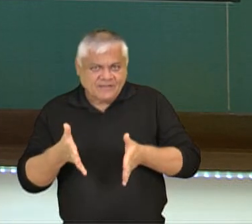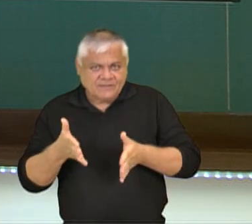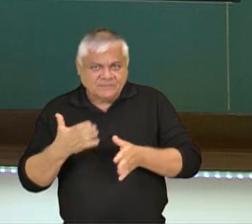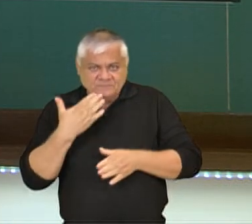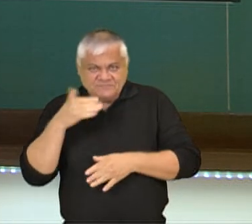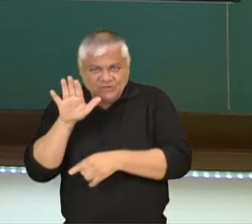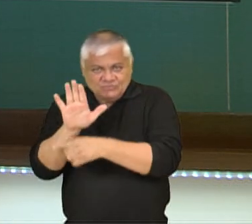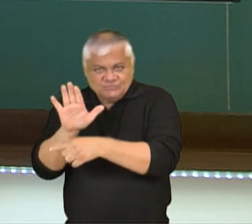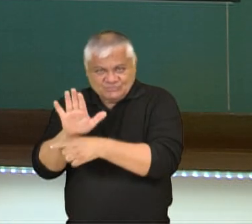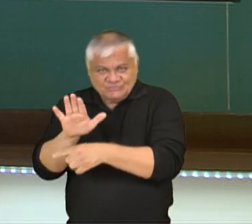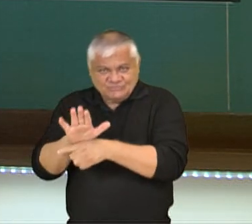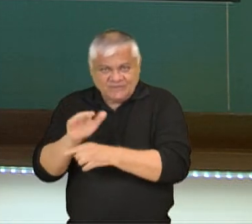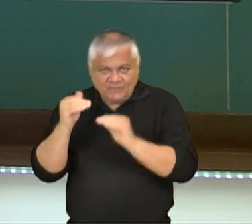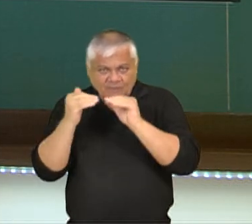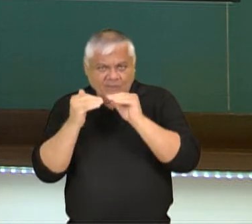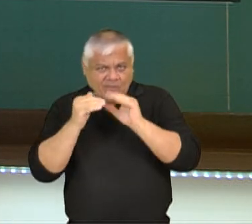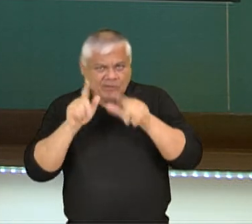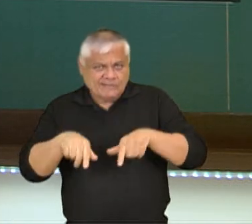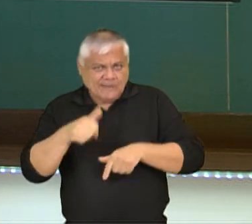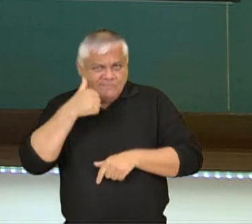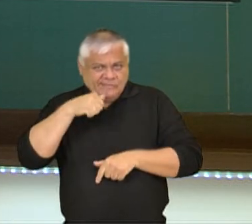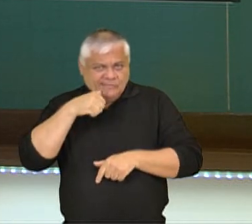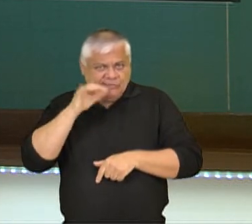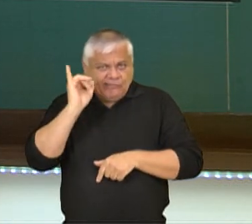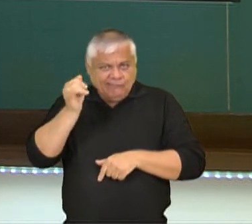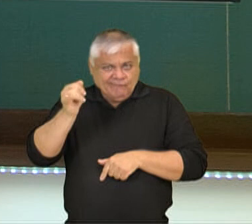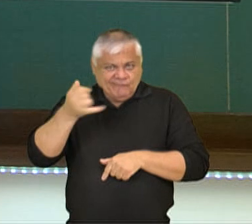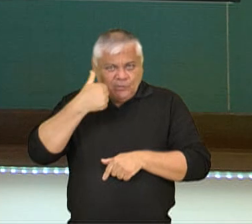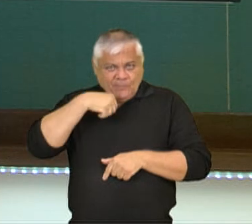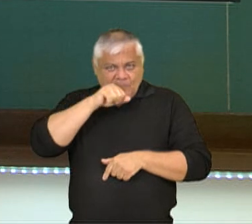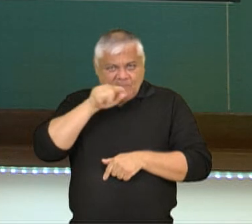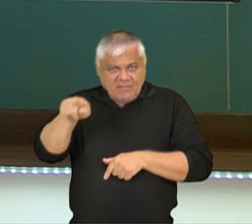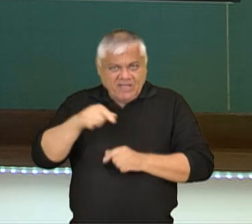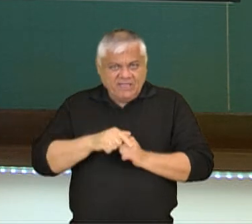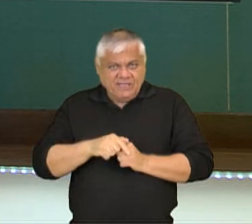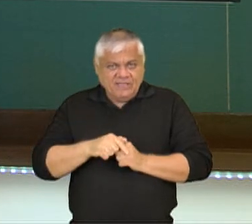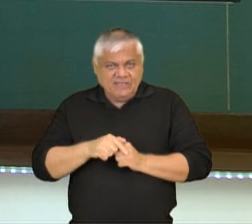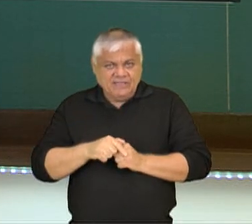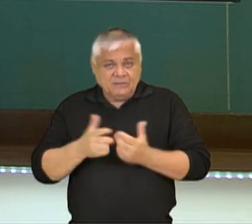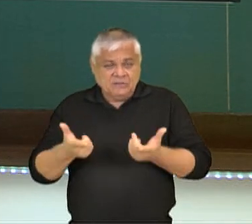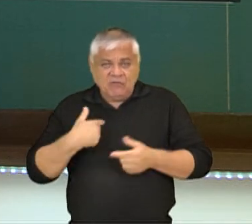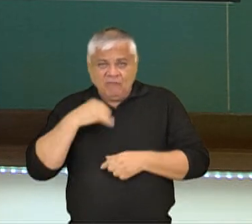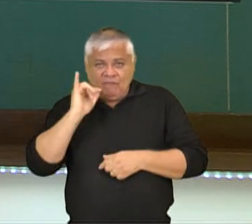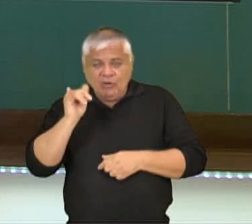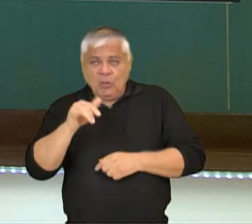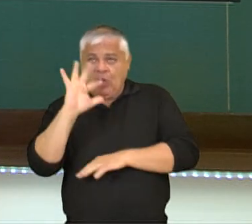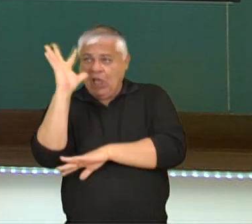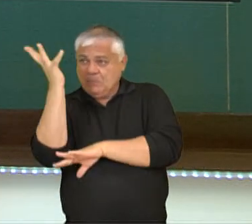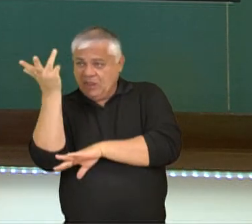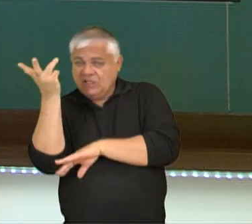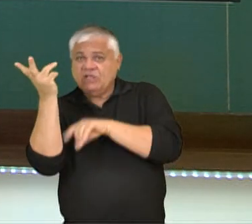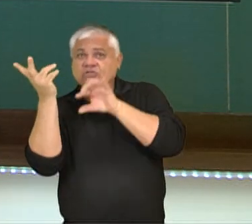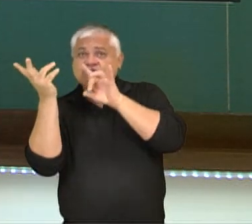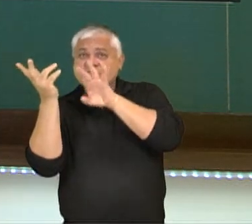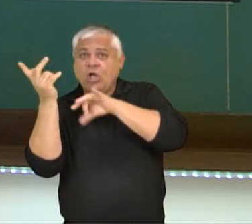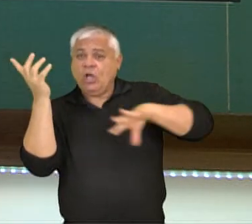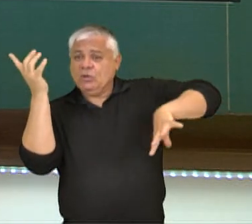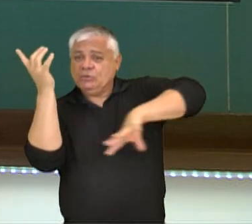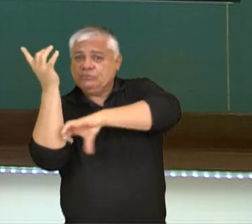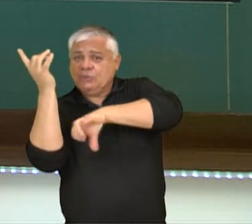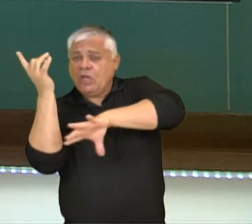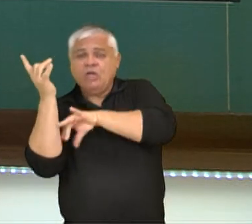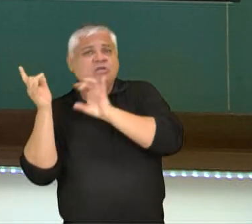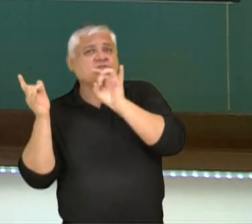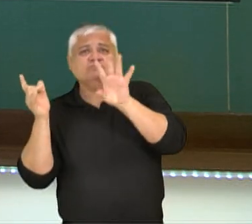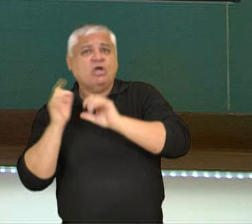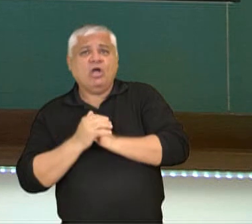ajuda? Você concorda aí com essa afirmação que a estudante fez aí? Contando para a mãe dela, mãe, as plantas elas realizam apenas